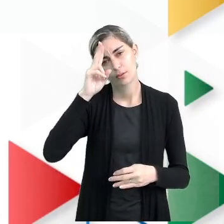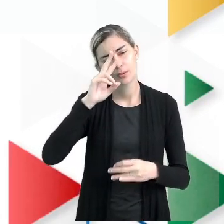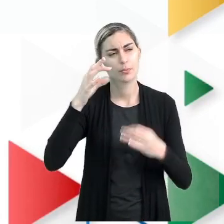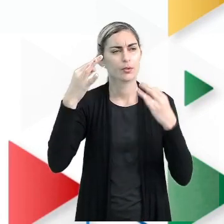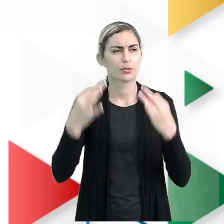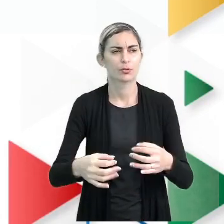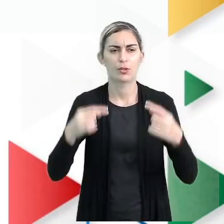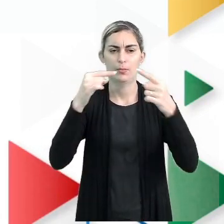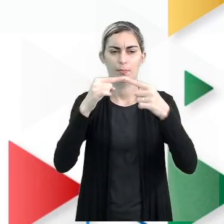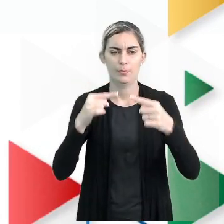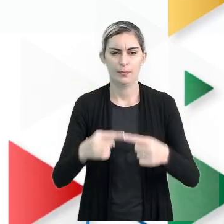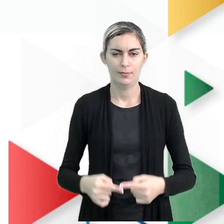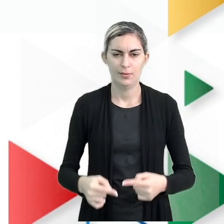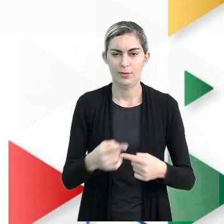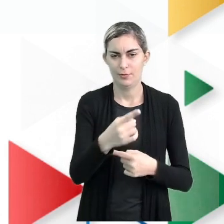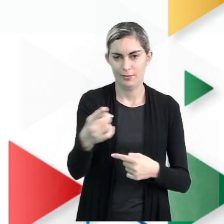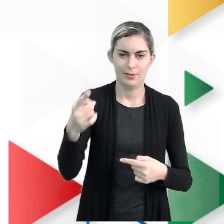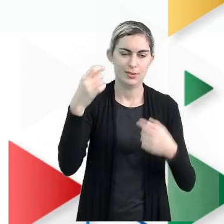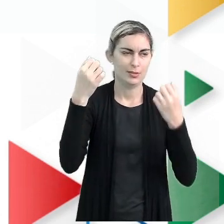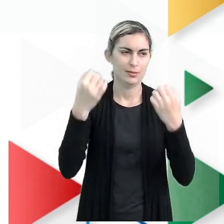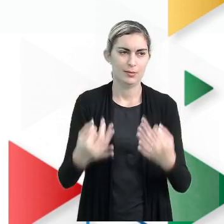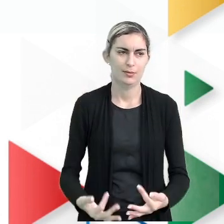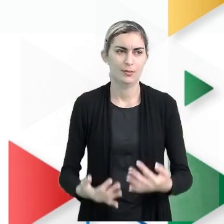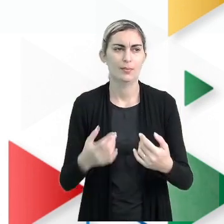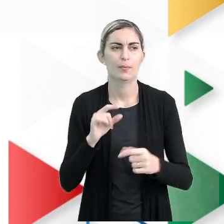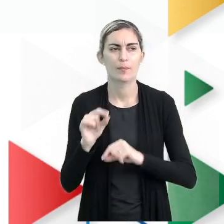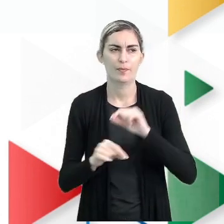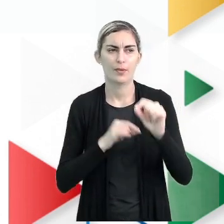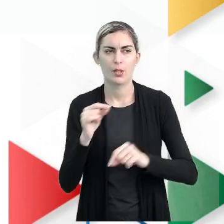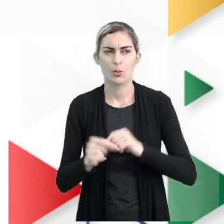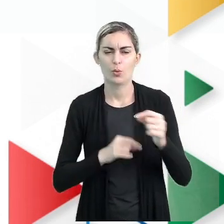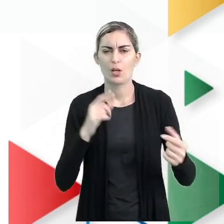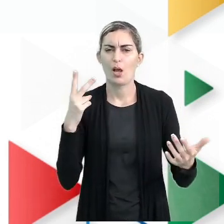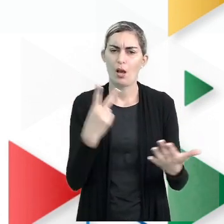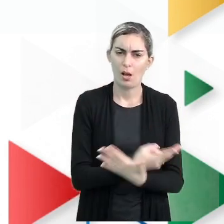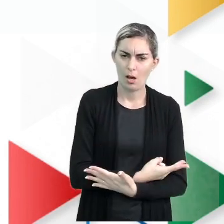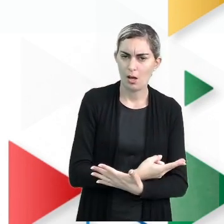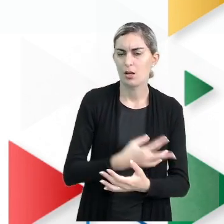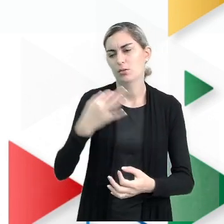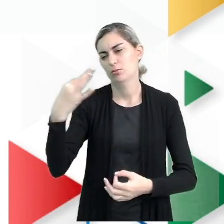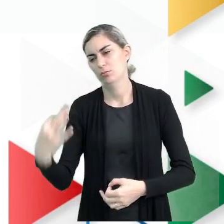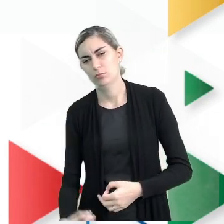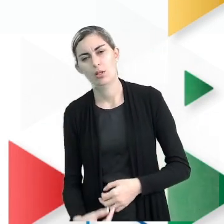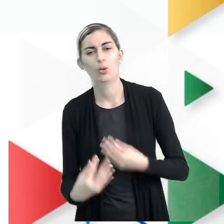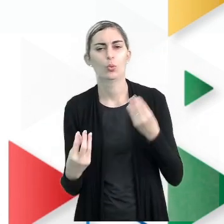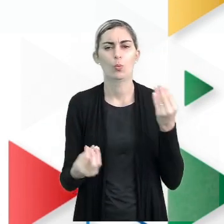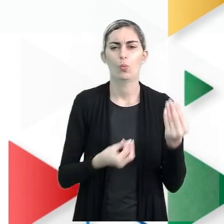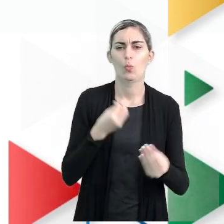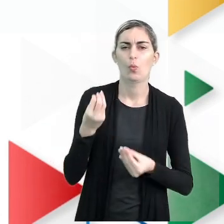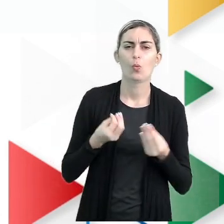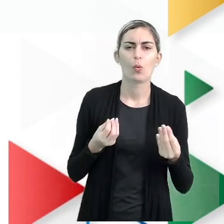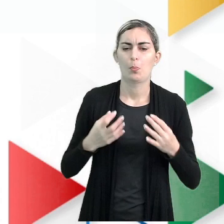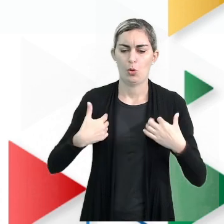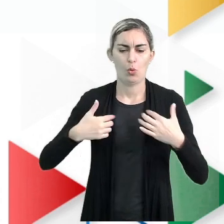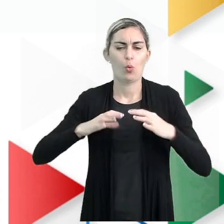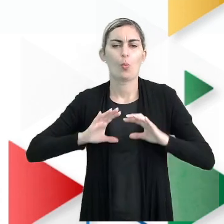se aplica ao que o senhor falou. Justamente. O que é condenável, né? O que é certo? Como devo agir nessa situação? O que devo fazer? Pronto, por